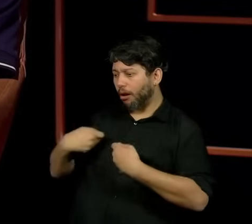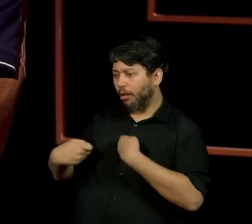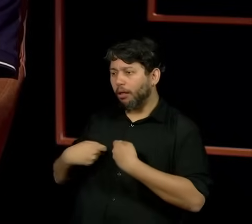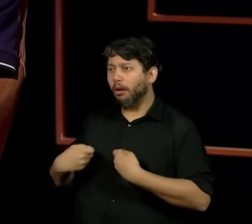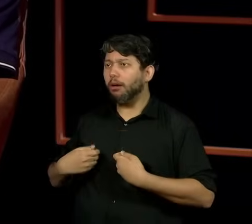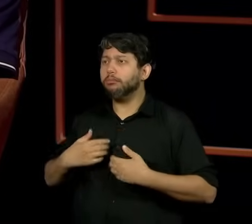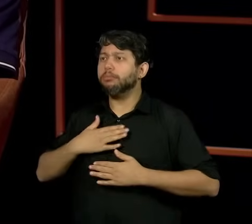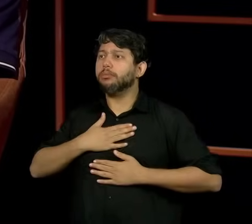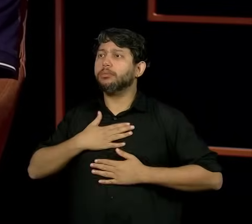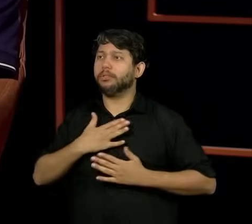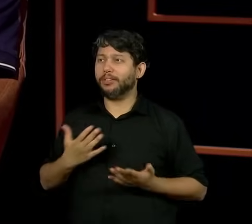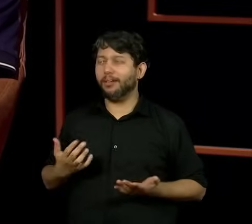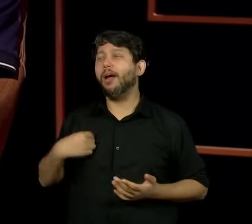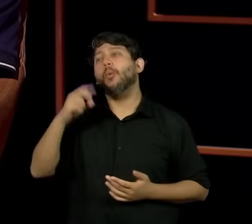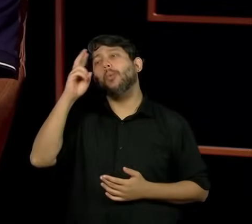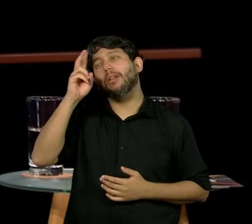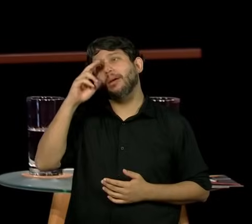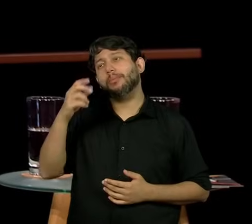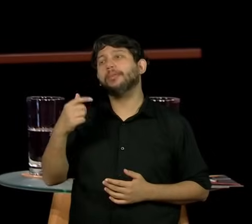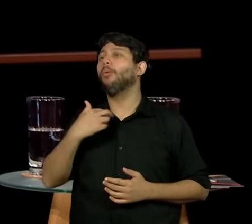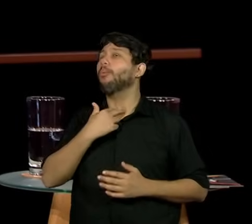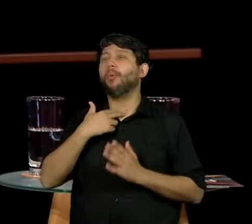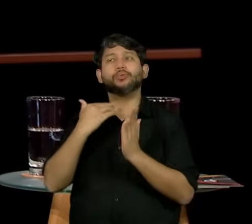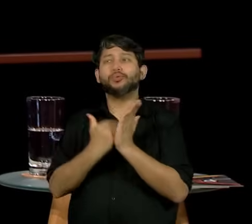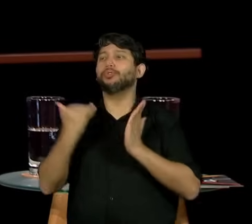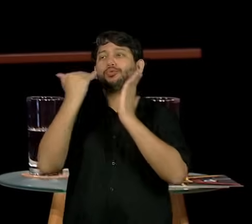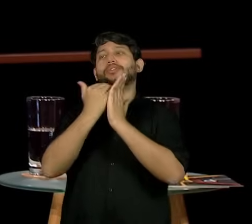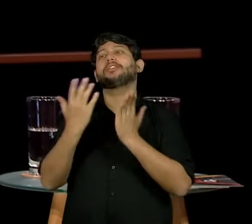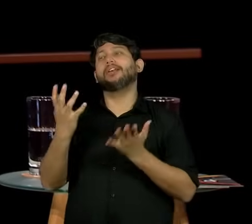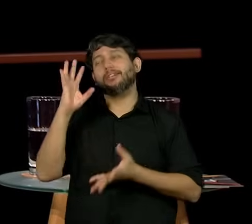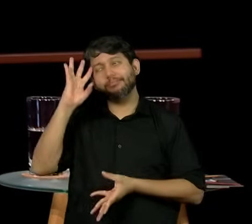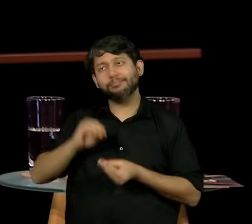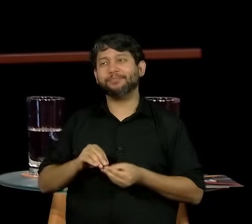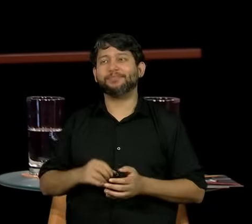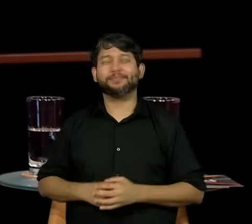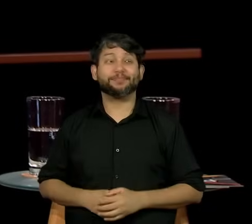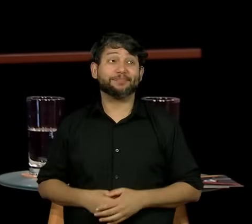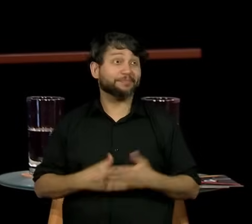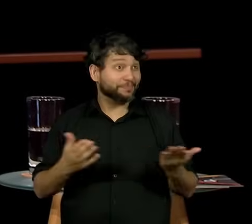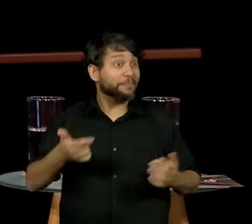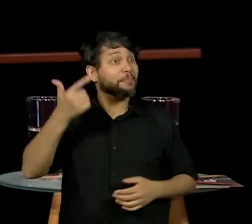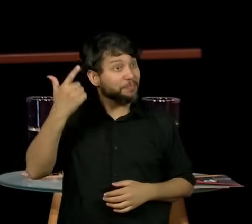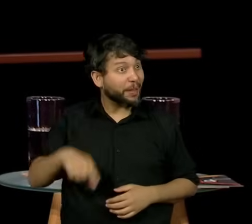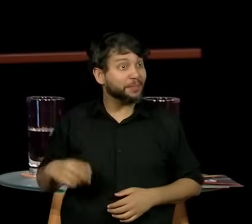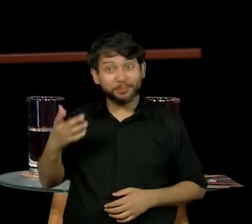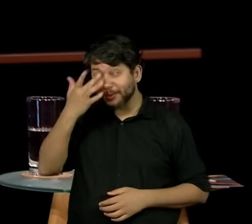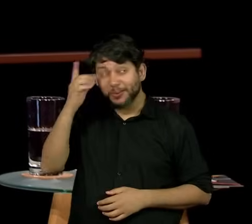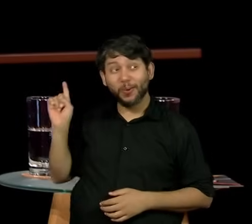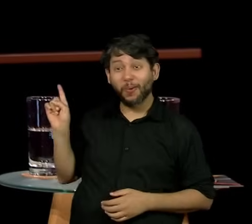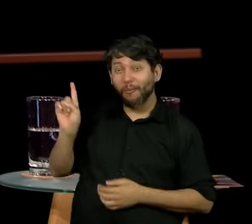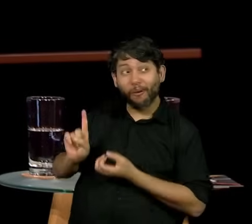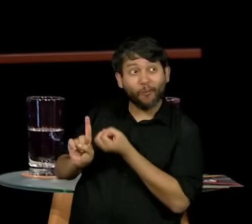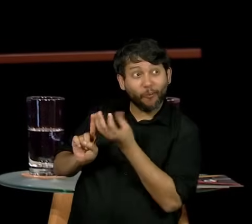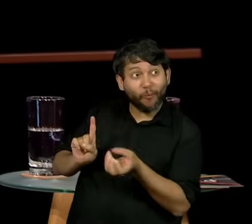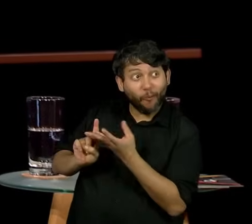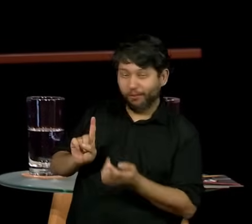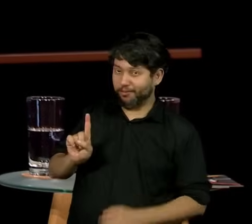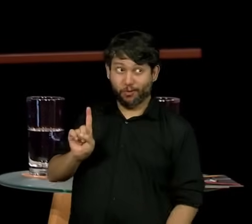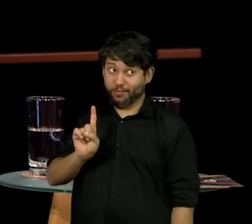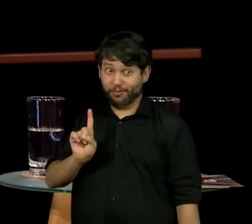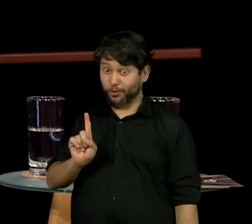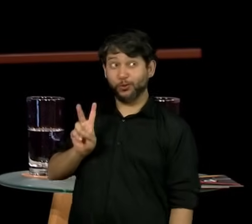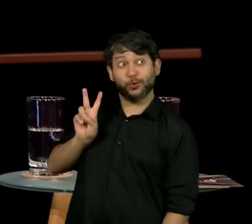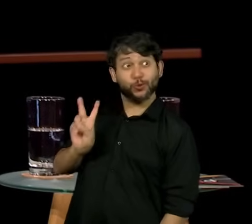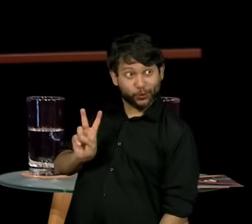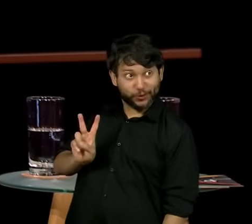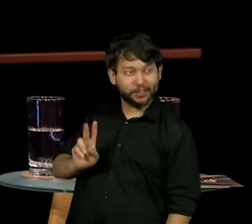Guarnieri, não exagere. Não exagere. Mais um depoimento para você, na verdade 2, tá? Já que a gente